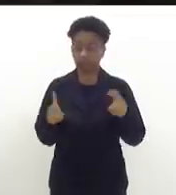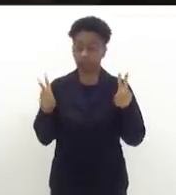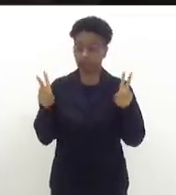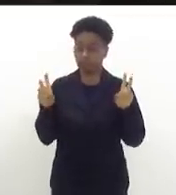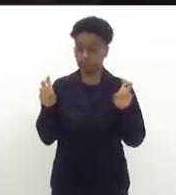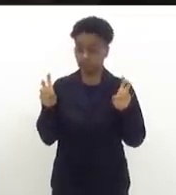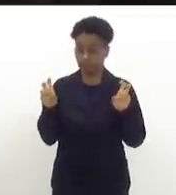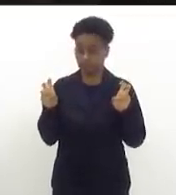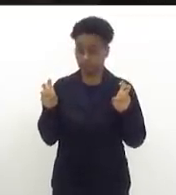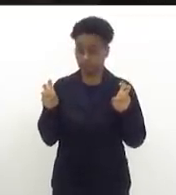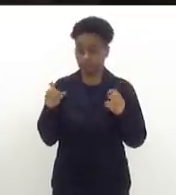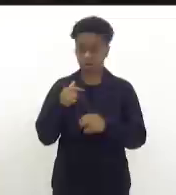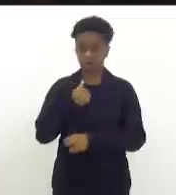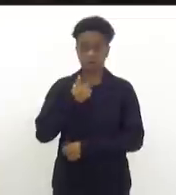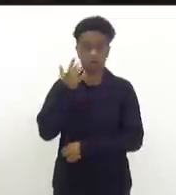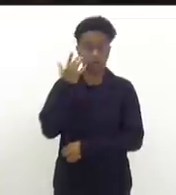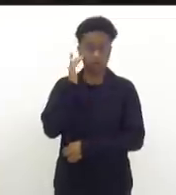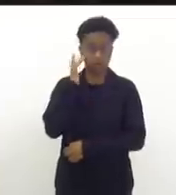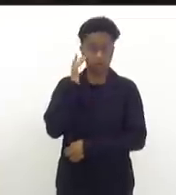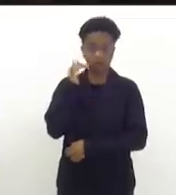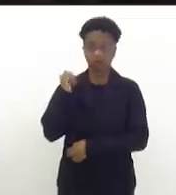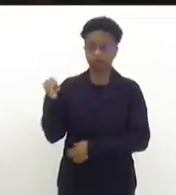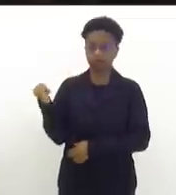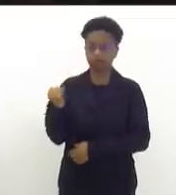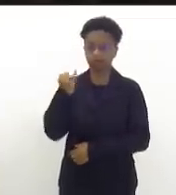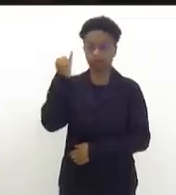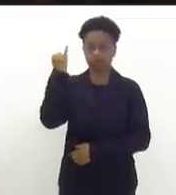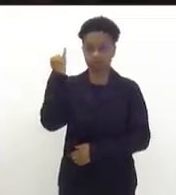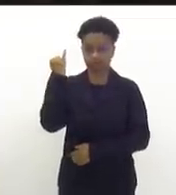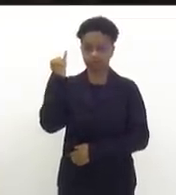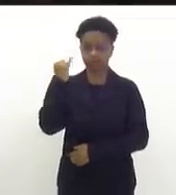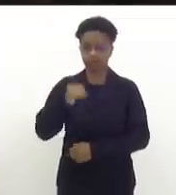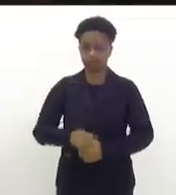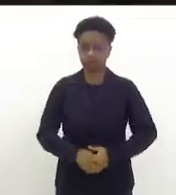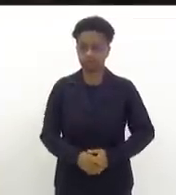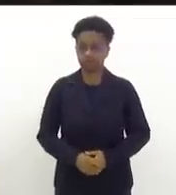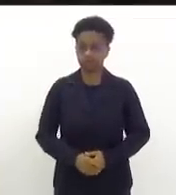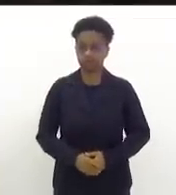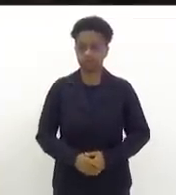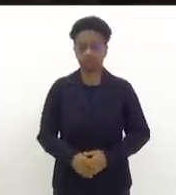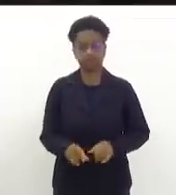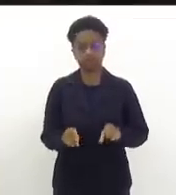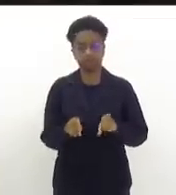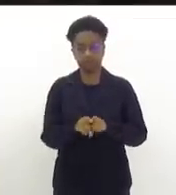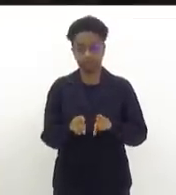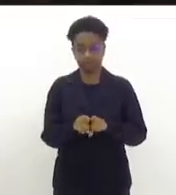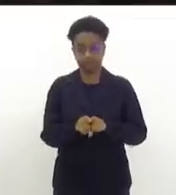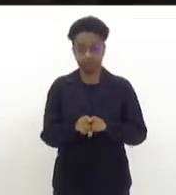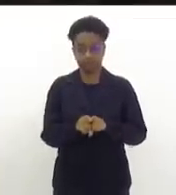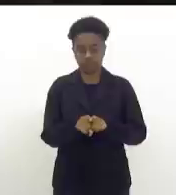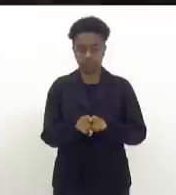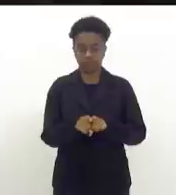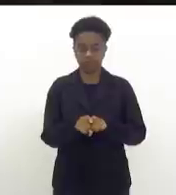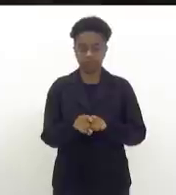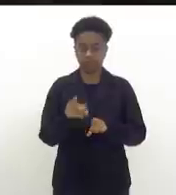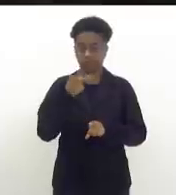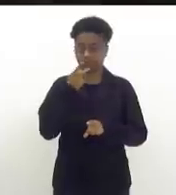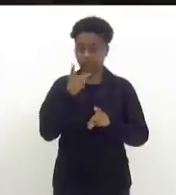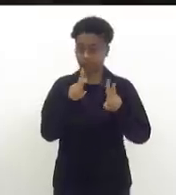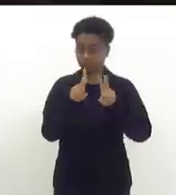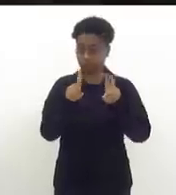que acho importantíssimo e que diz respeito a